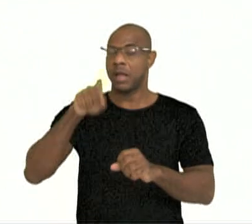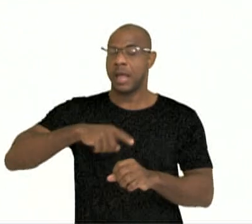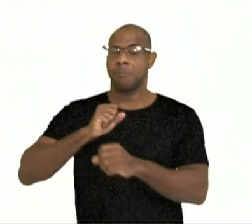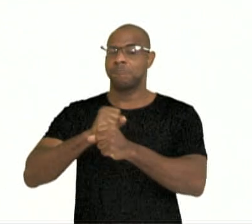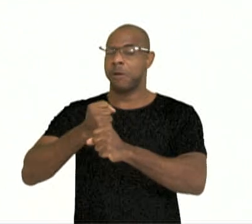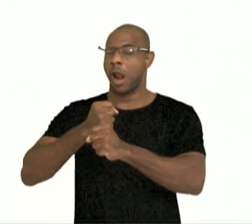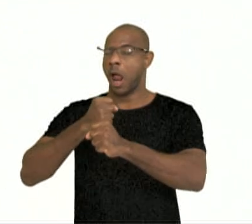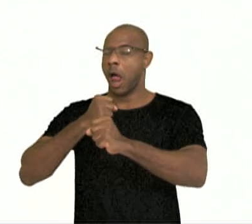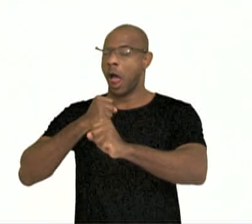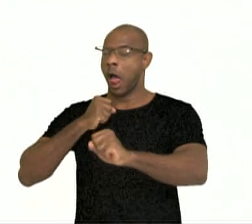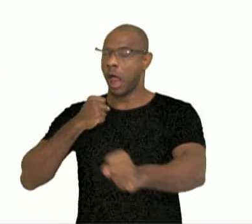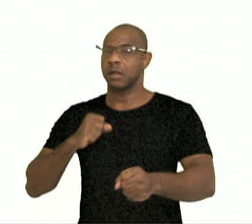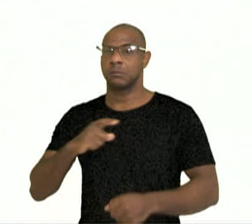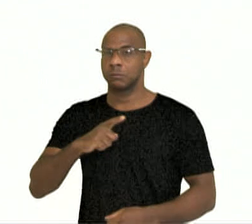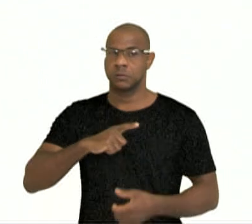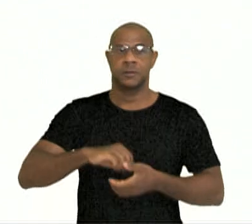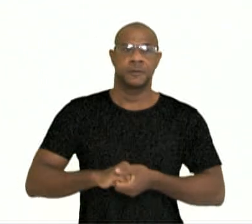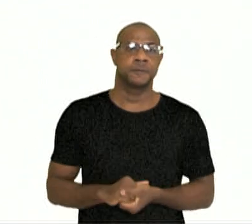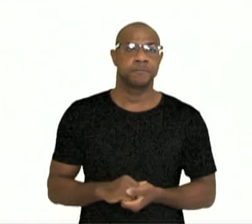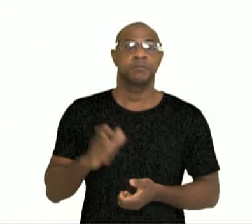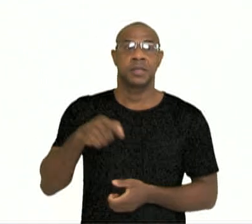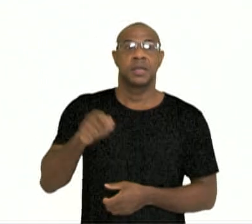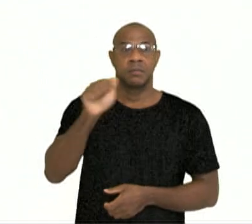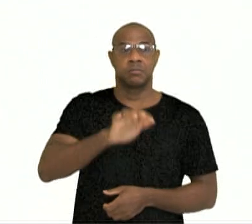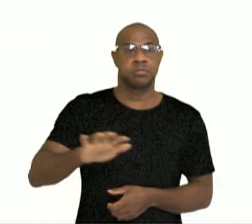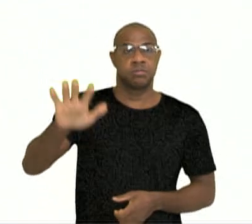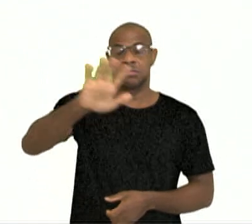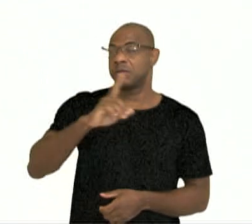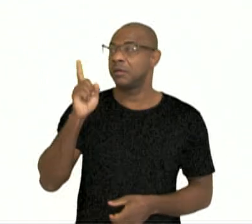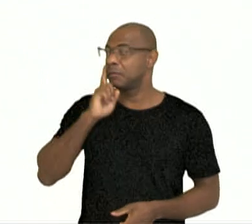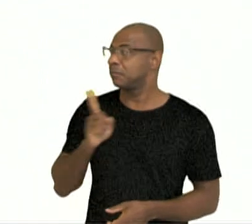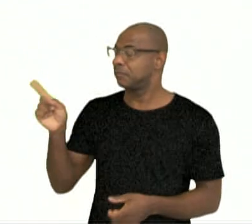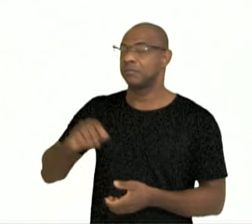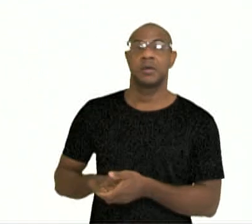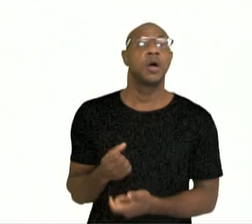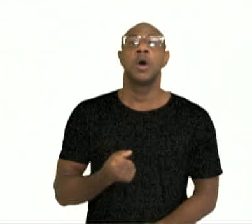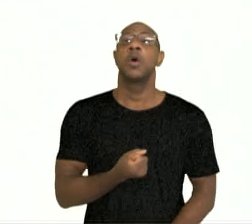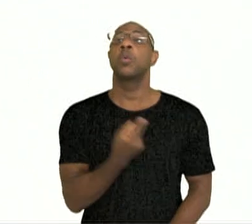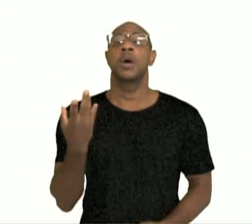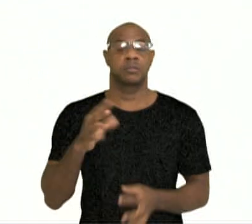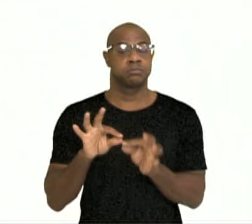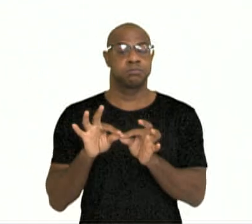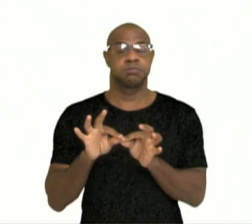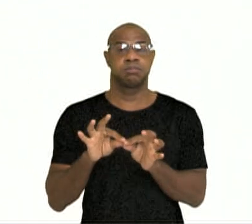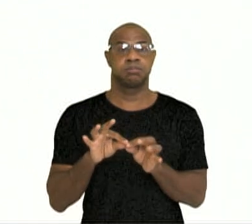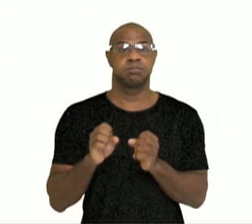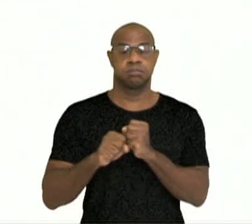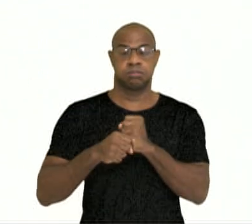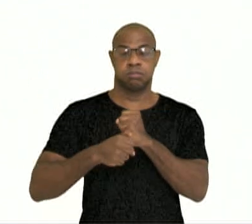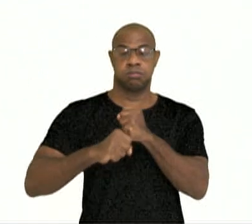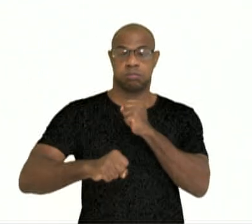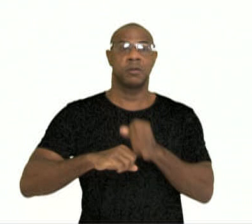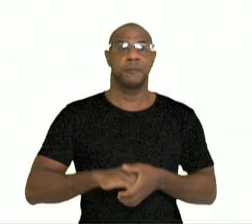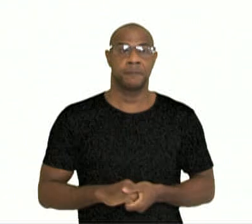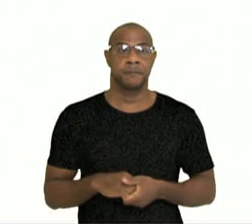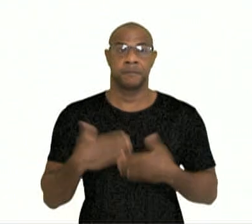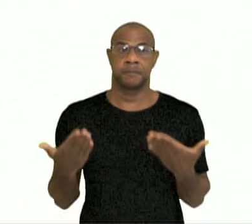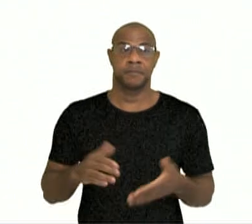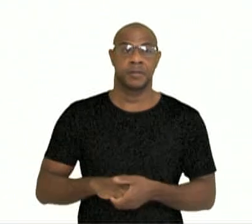8.547.403 quilômetros quadrados é a área do território brasileiro hoje. Olha o quanto ele aumentou de tamanho ao longo da história.